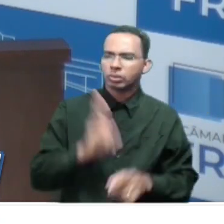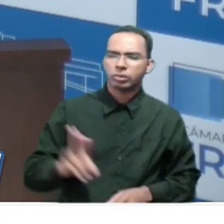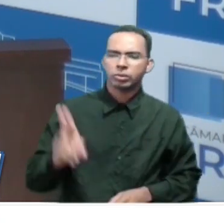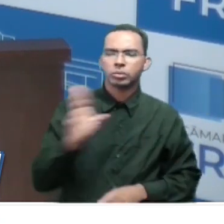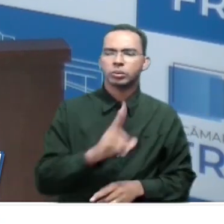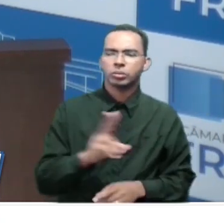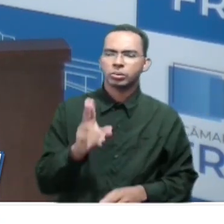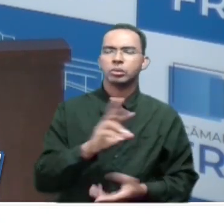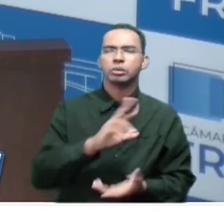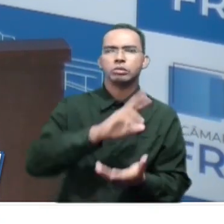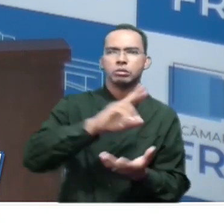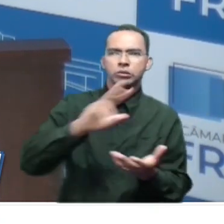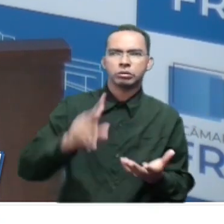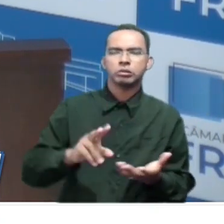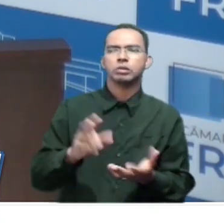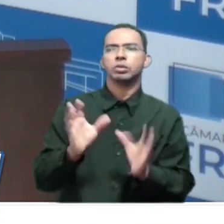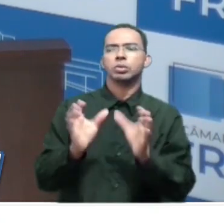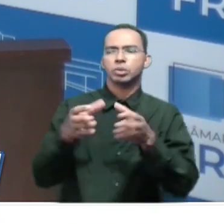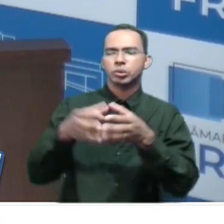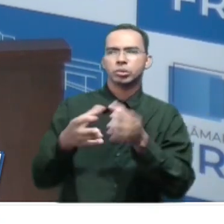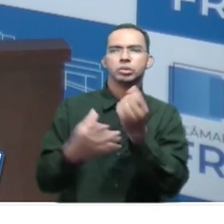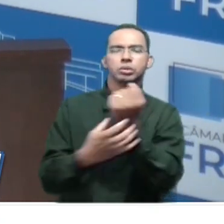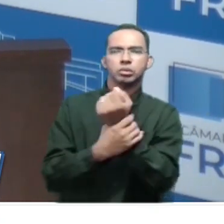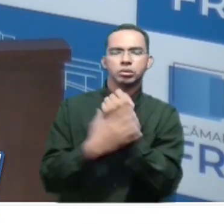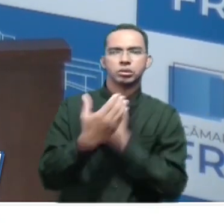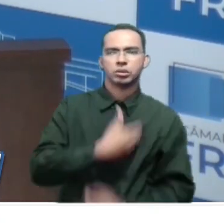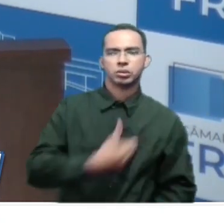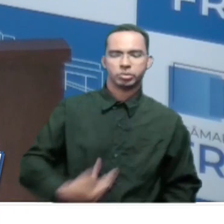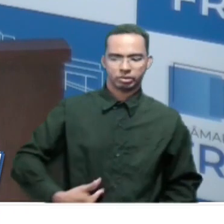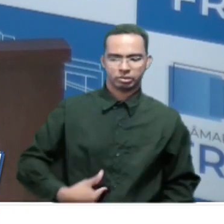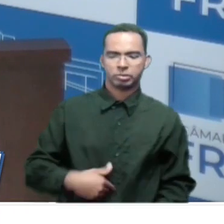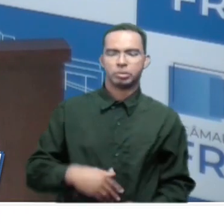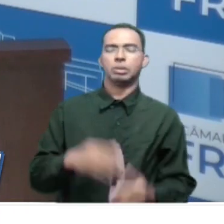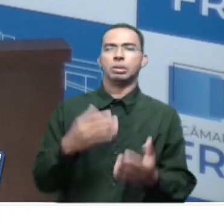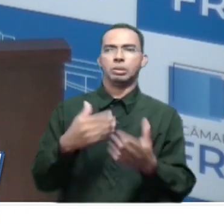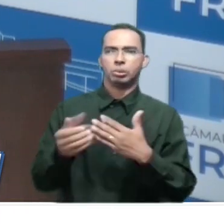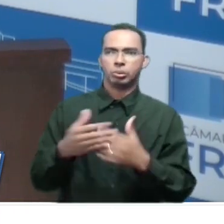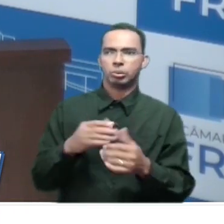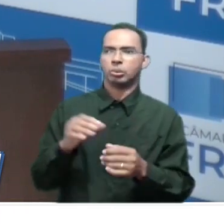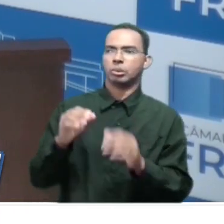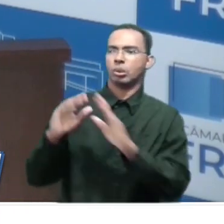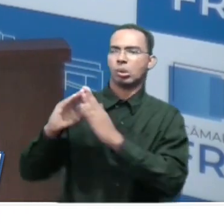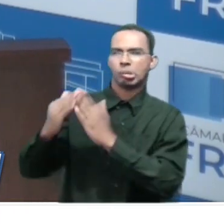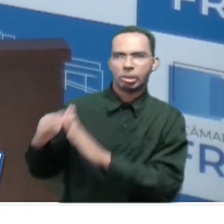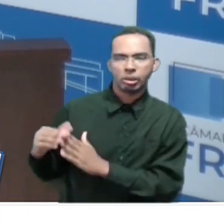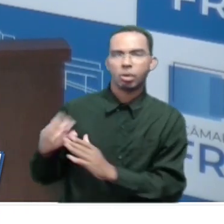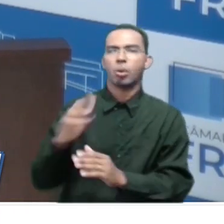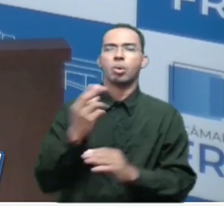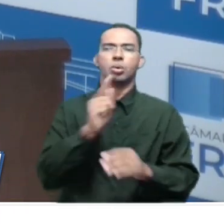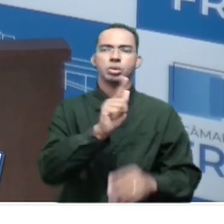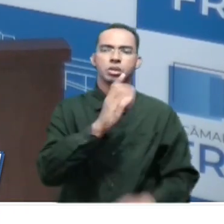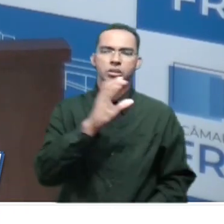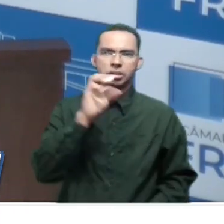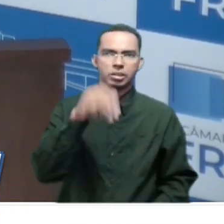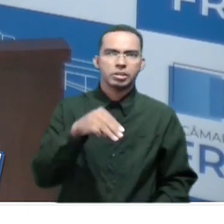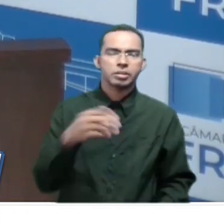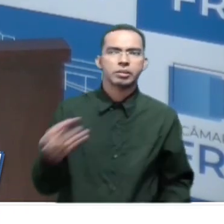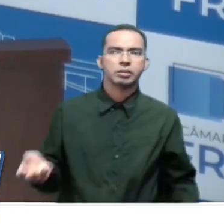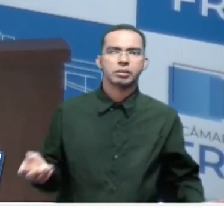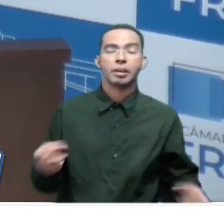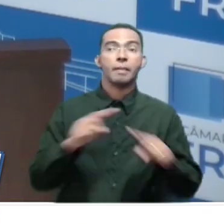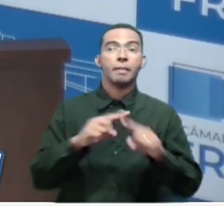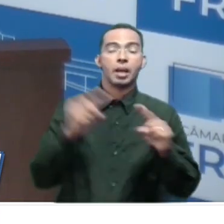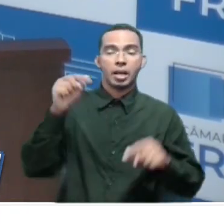modus operandi dos órgãos de segurança pública, quer seja nas periferias, quer seja na Guarda Municipal. Só aqui